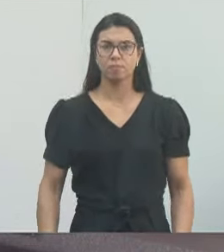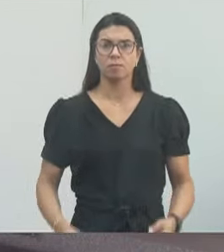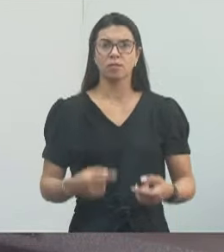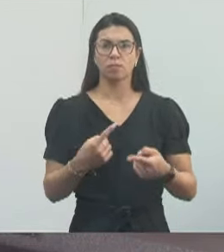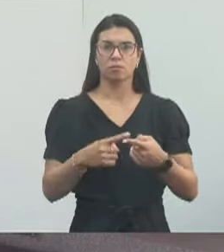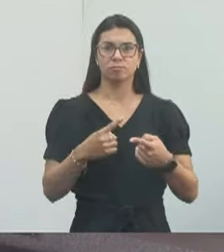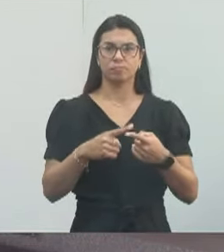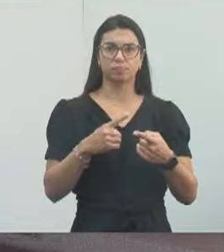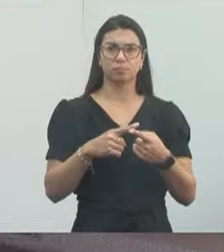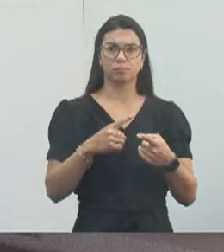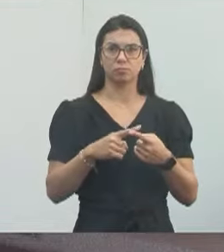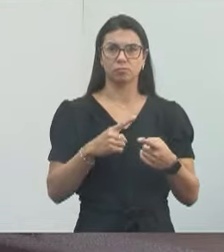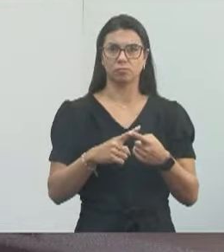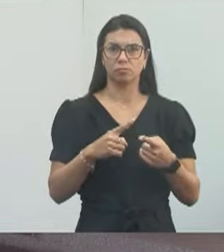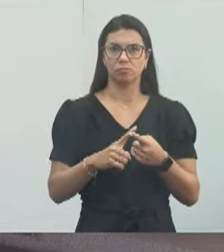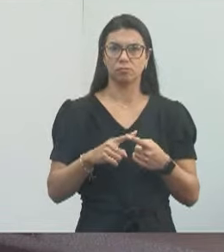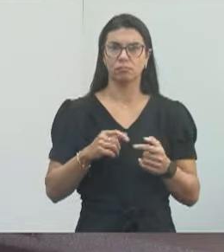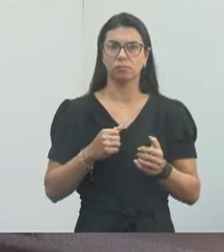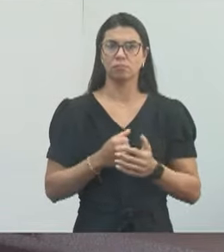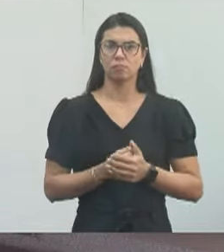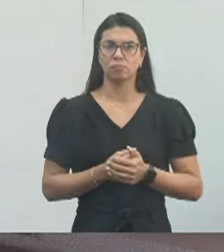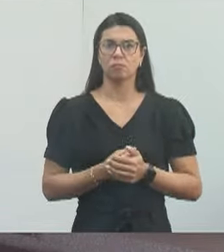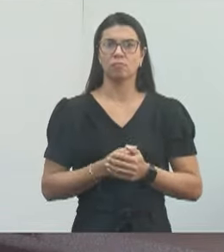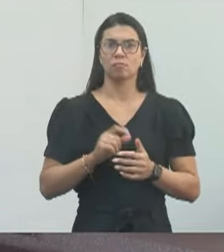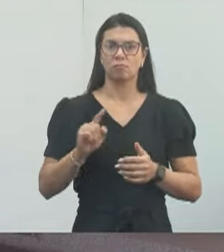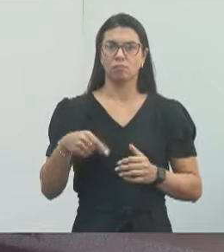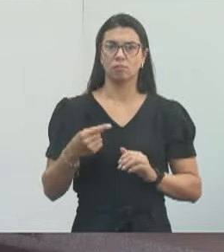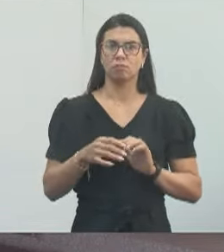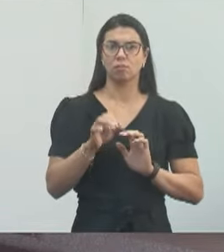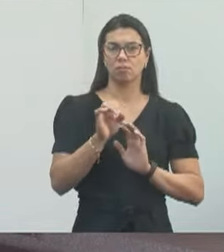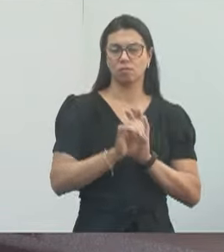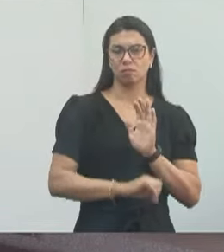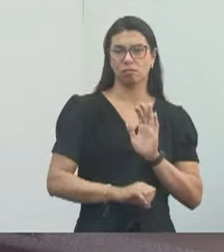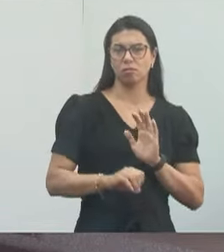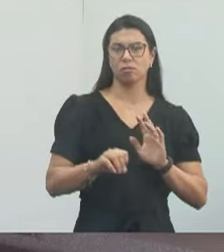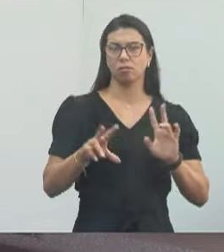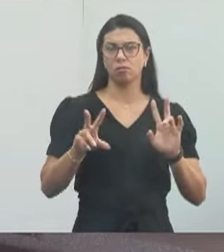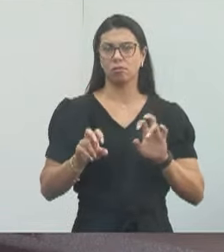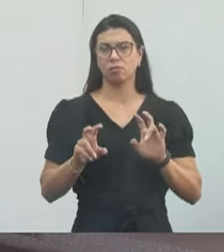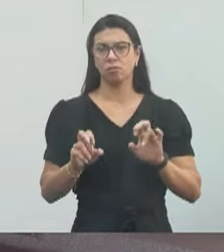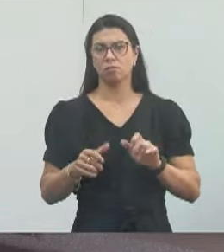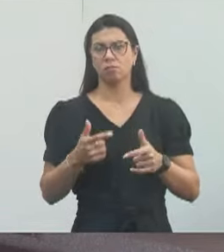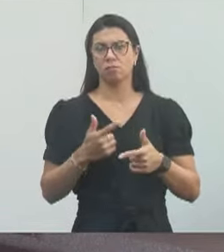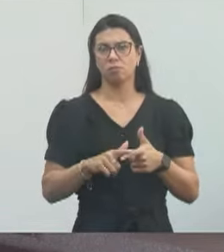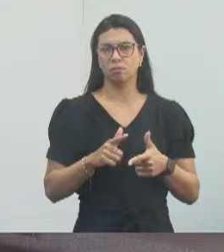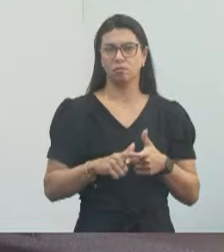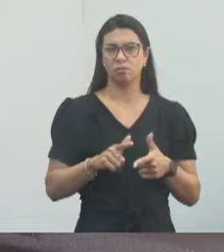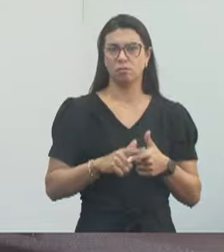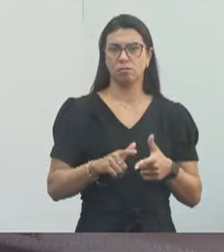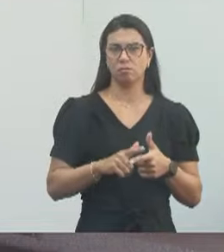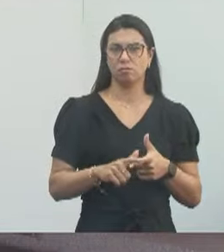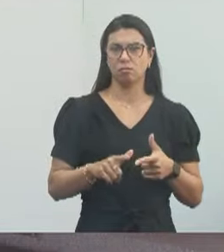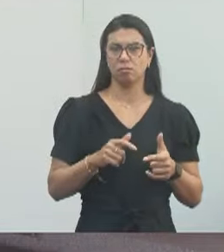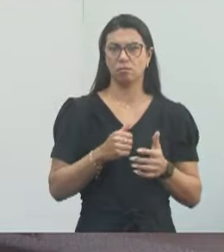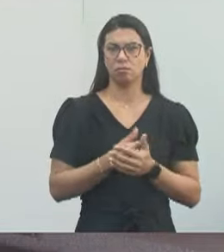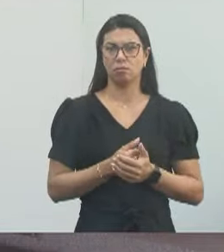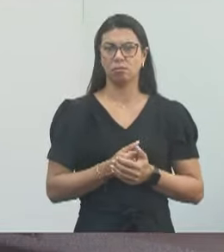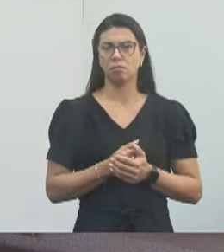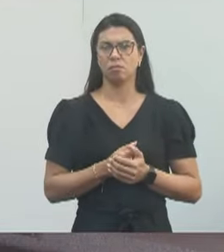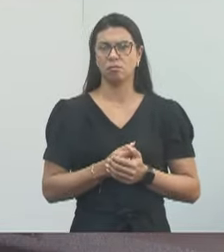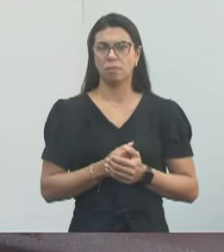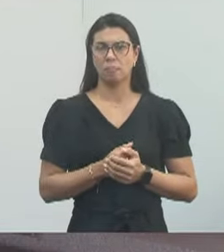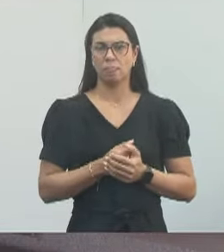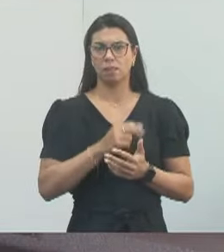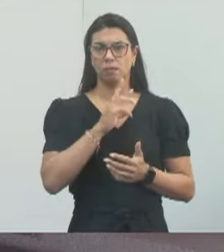que este Vereador Já enviou diversos ofícios referentes à situação desta Desde o ano 2022